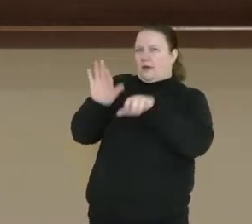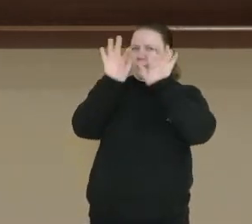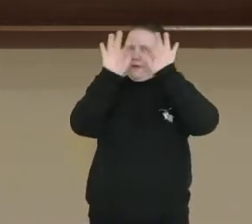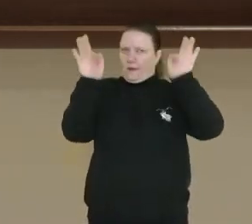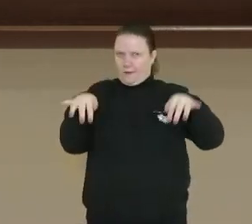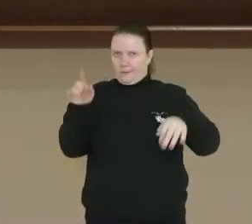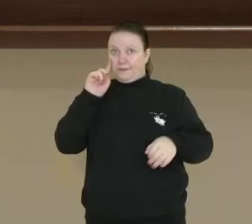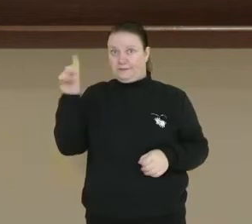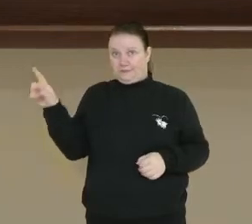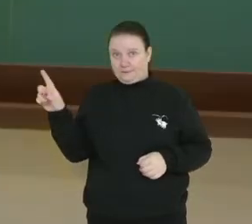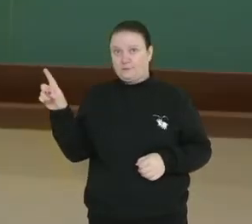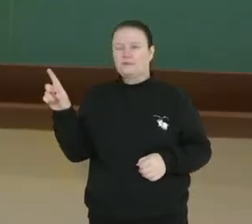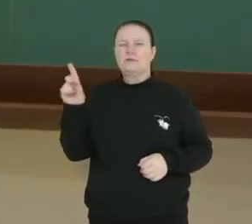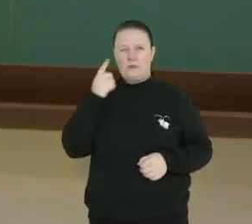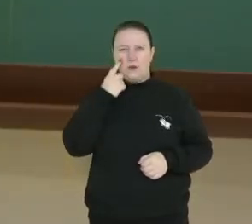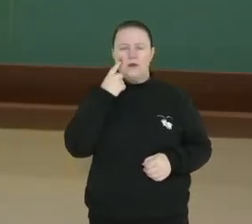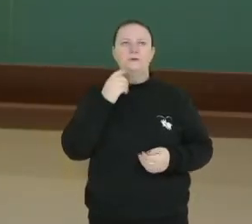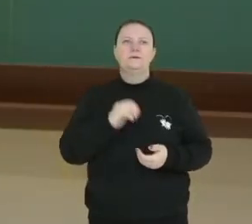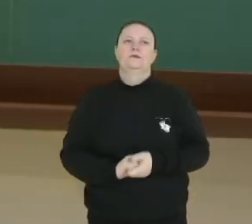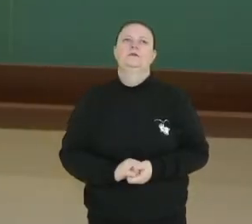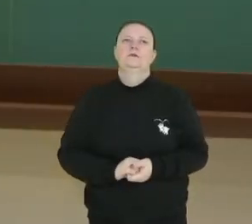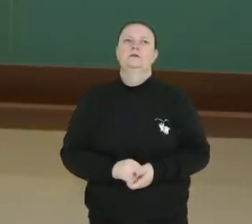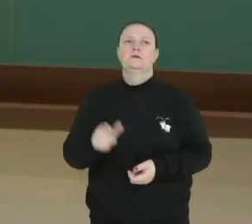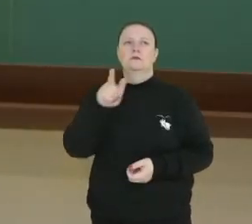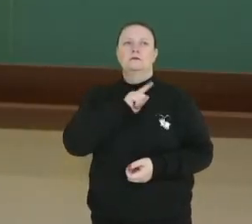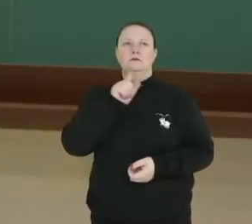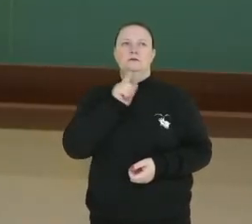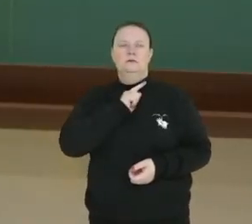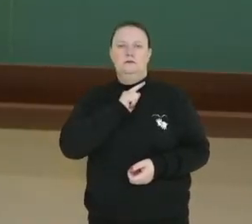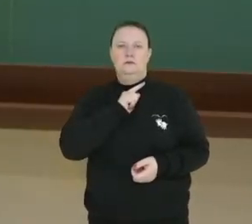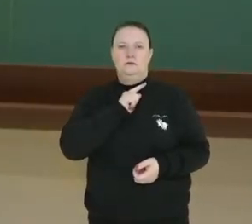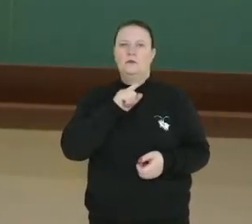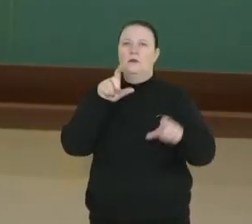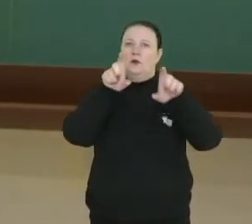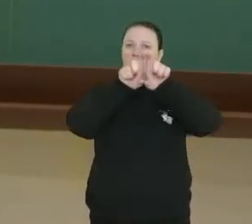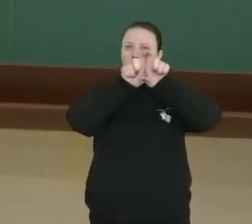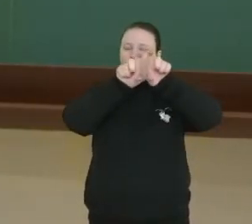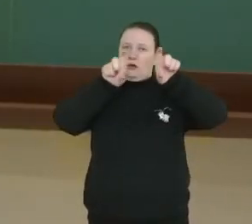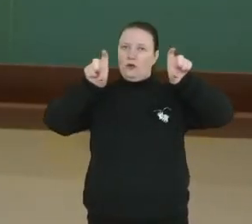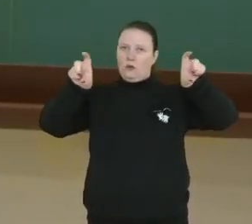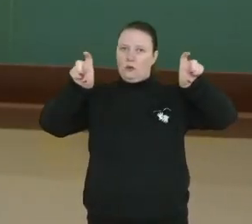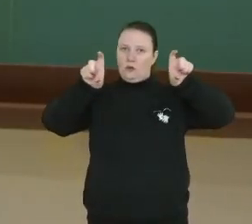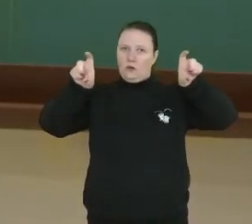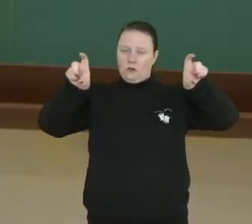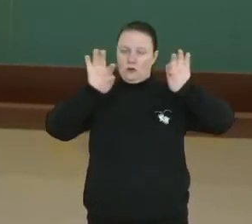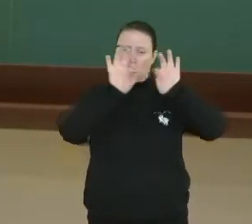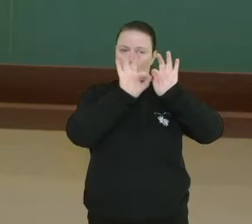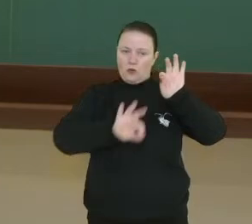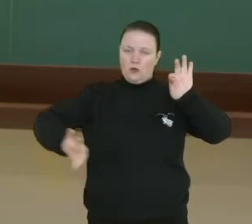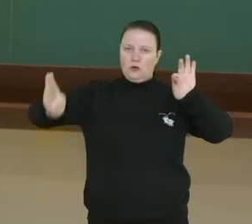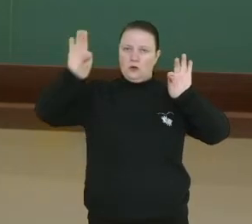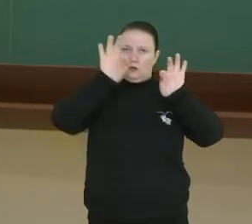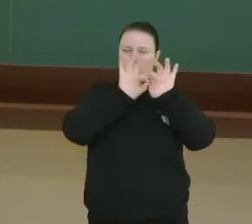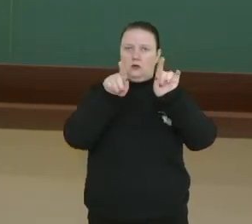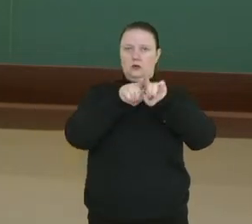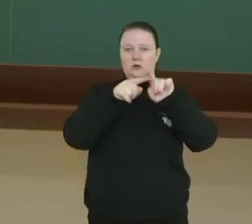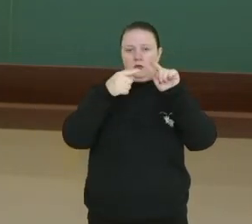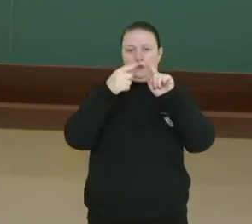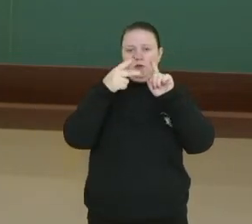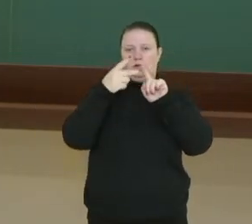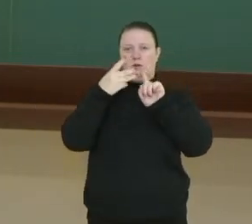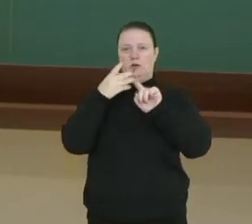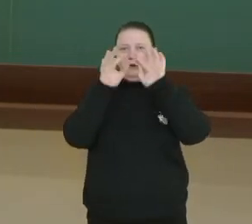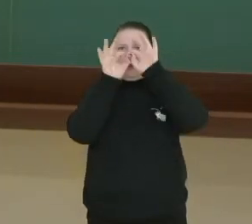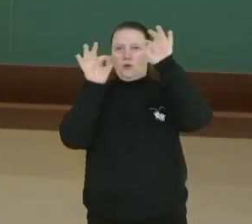vamos verificar o que vocês produziram? Então nós temos aqui a equação da circunferência e temos três retas, a